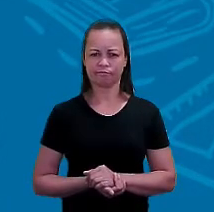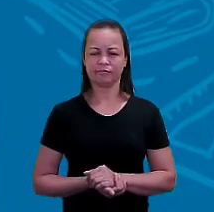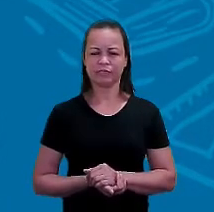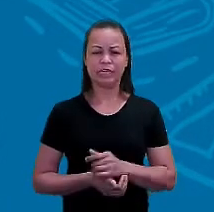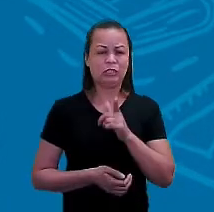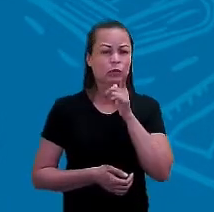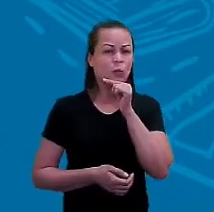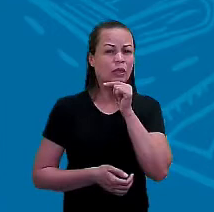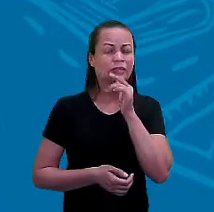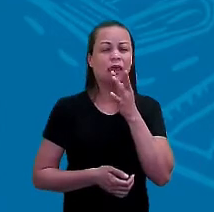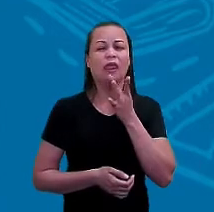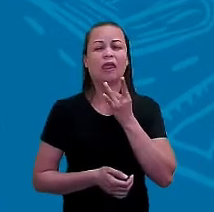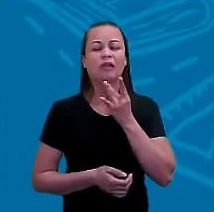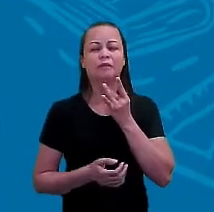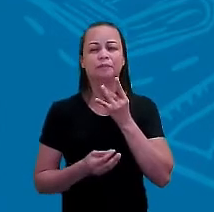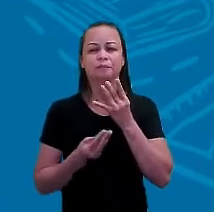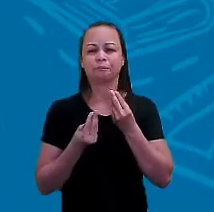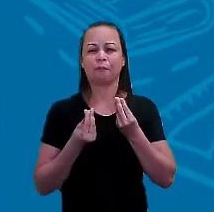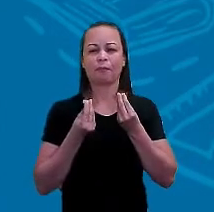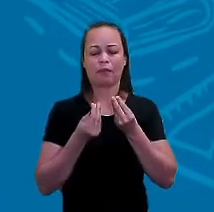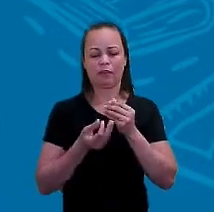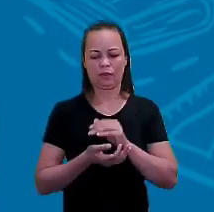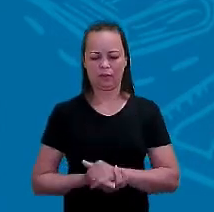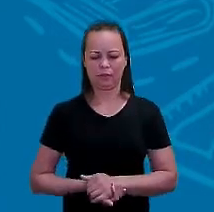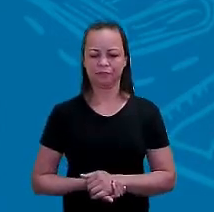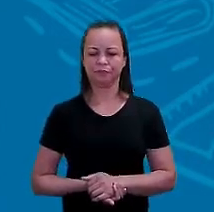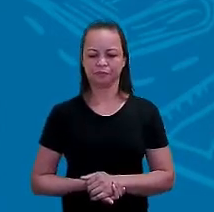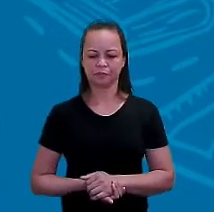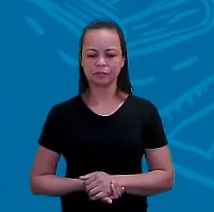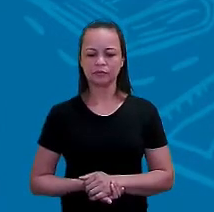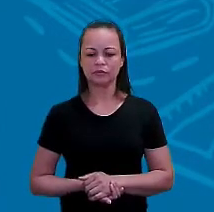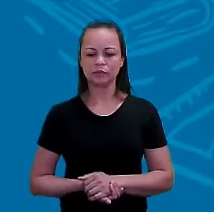I'm so thirsty. I am